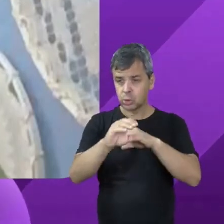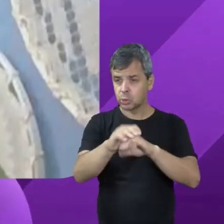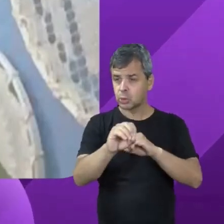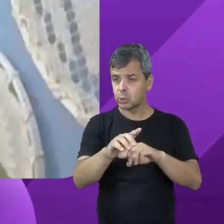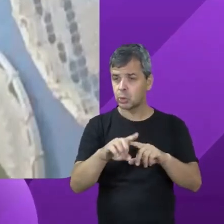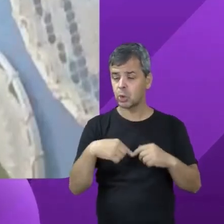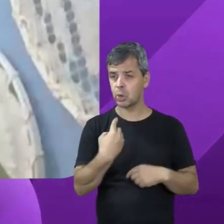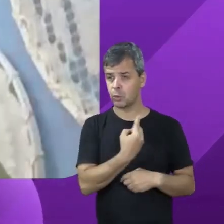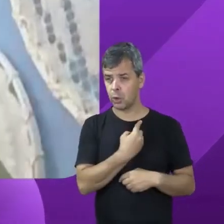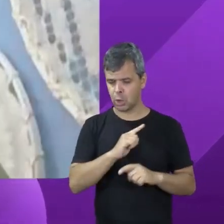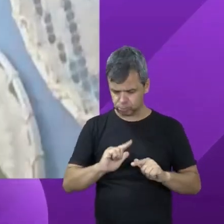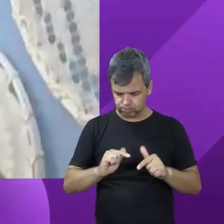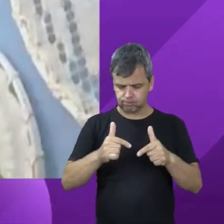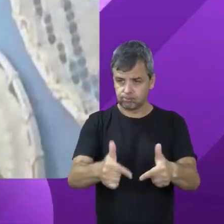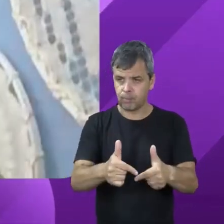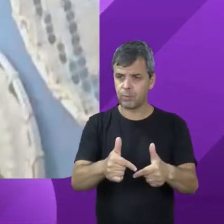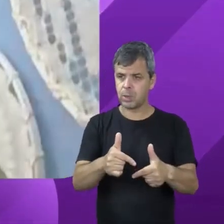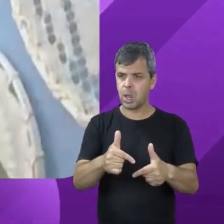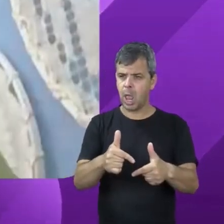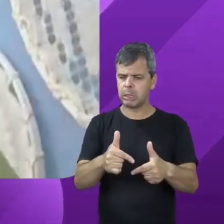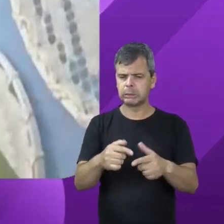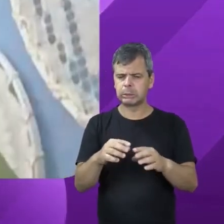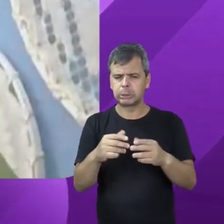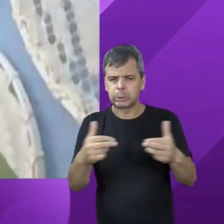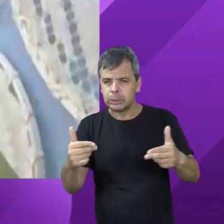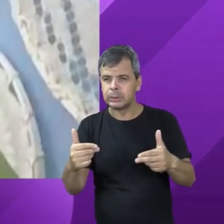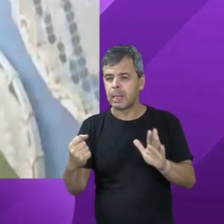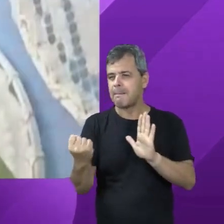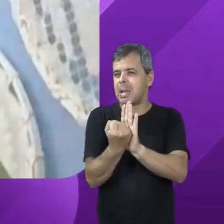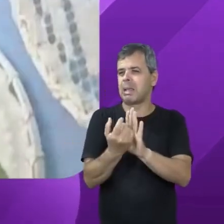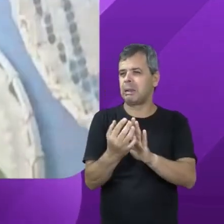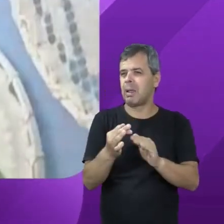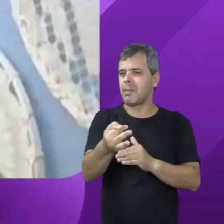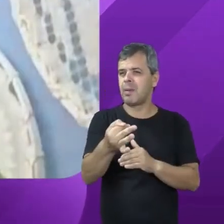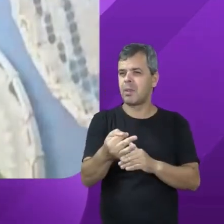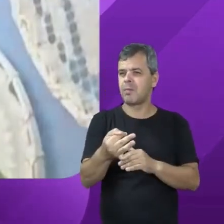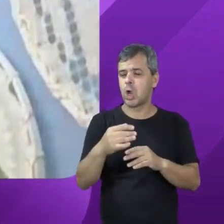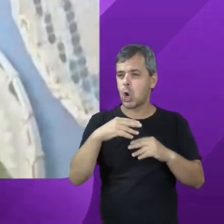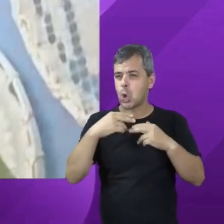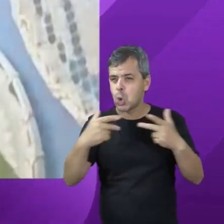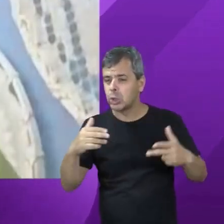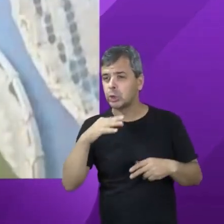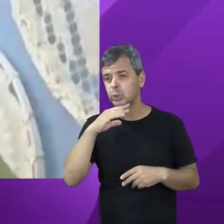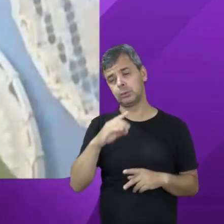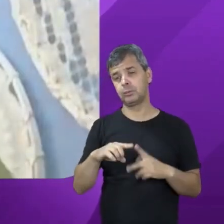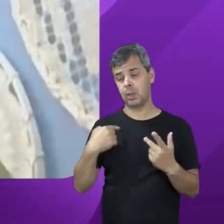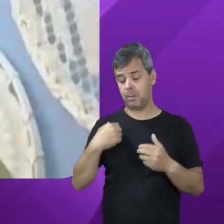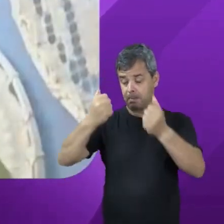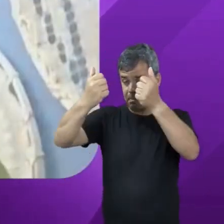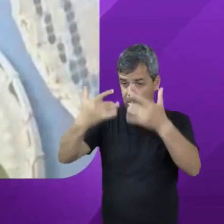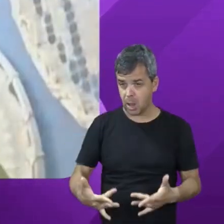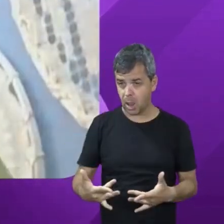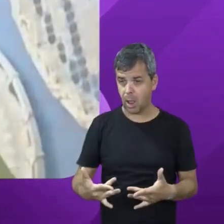que a gente possa enfrentar esse estigma, para que a gente possa enfrentar esse estereótipo negativo, para que a gente possa